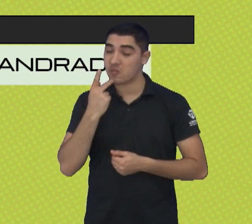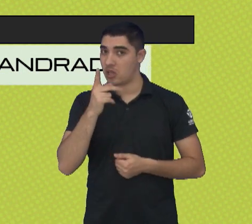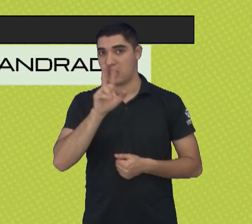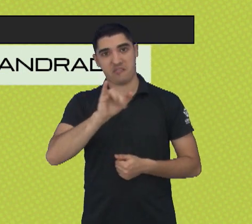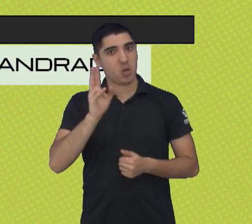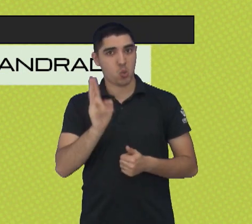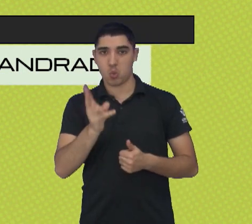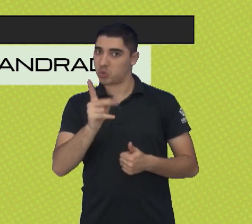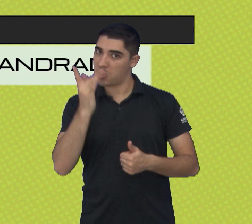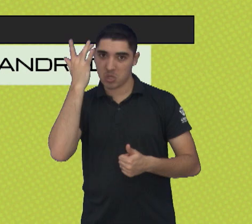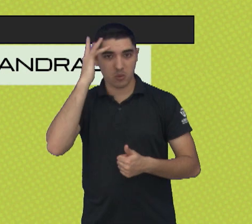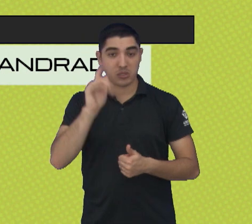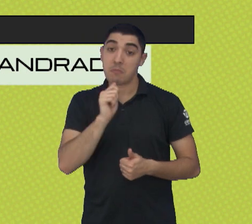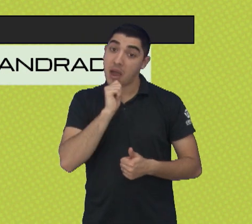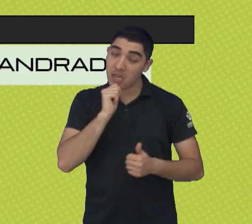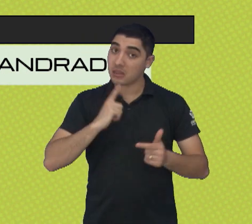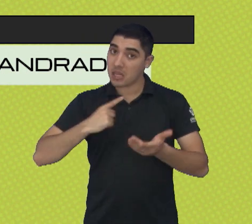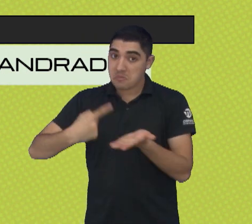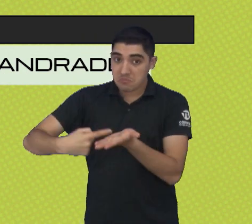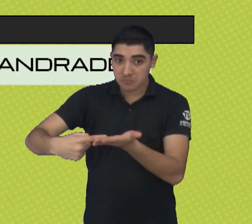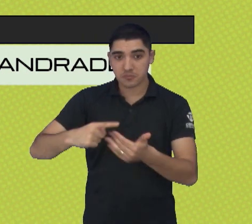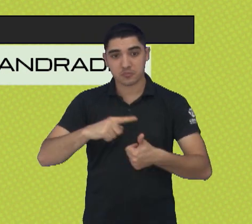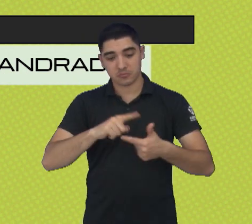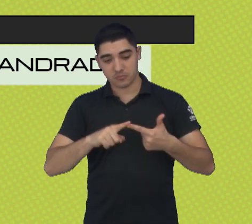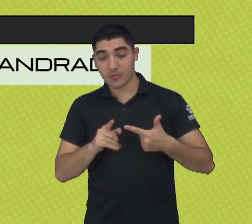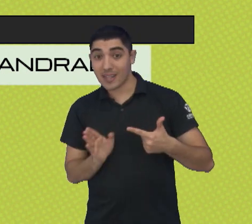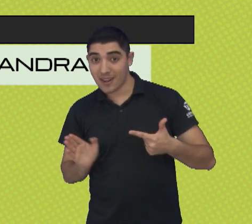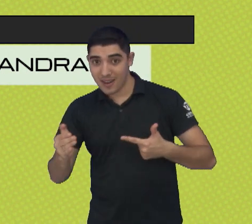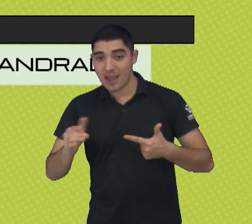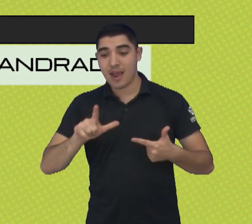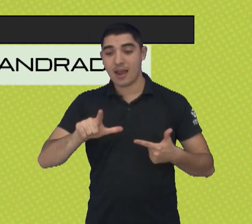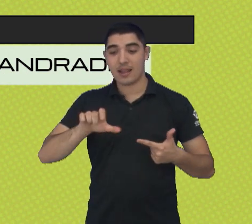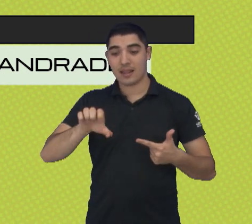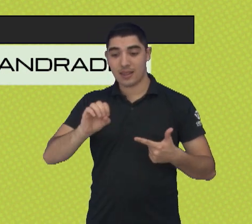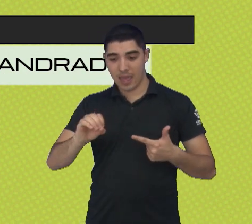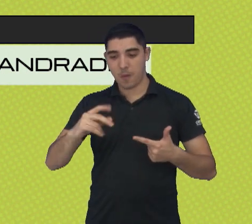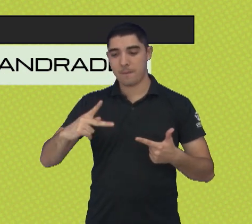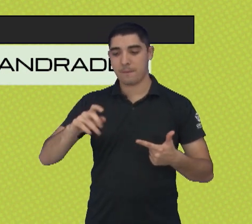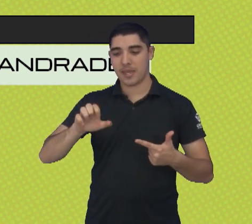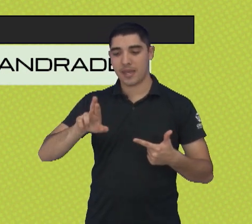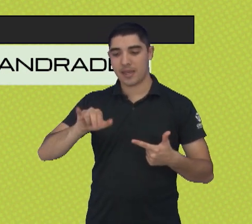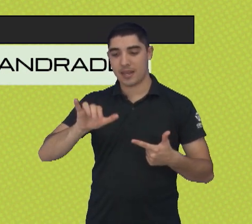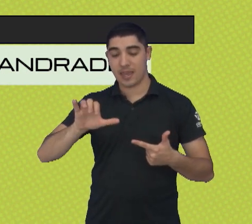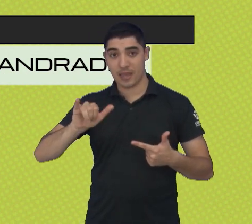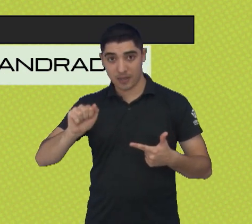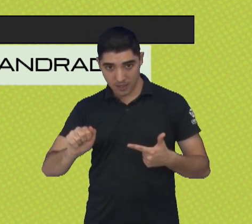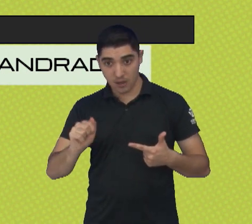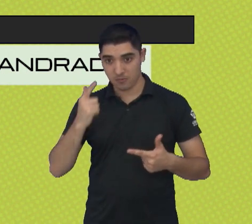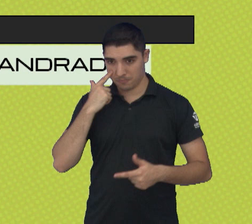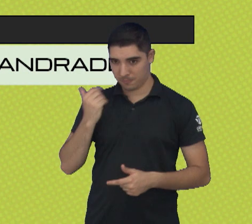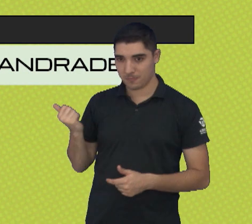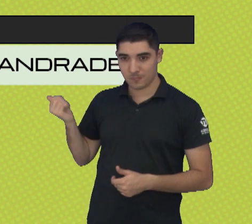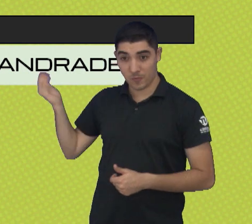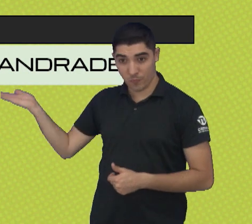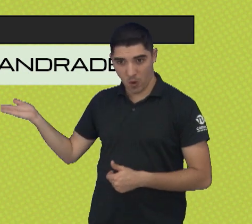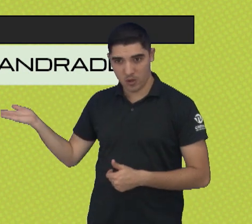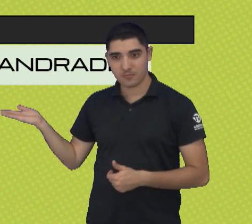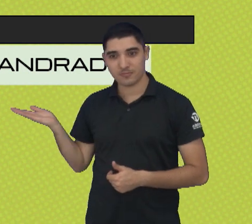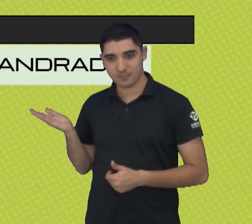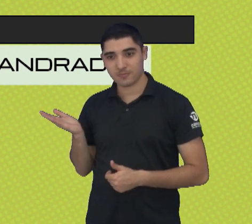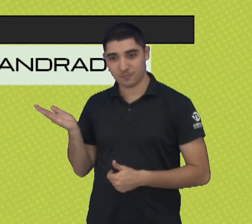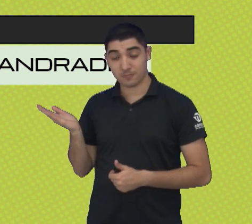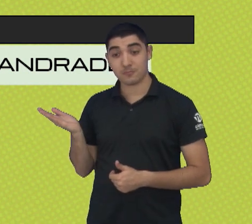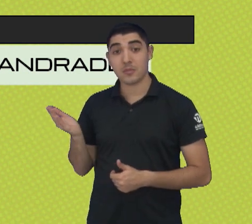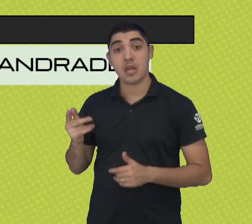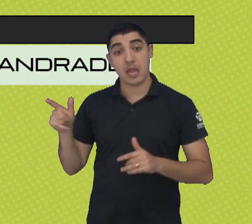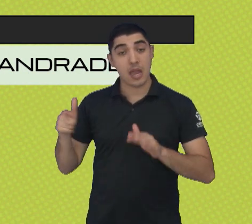permanecer, mas ainda está em negociação. O lateral Léo Pereira, o lateral direito do São José, ele demonstrou interesse em permanecer na equipe do